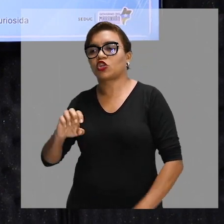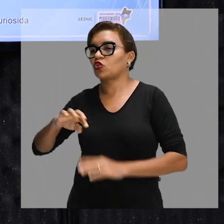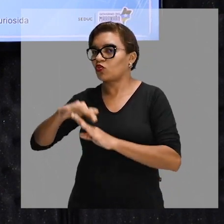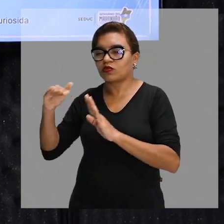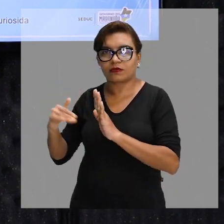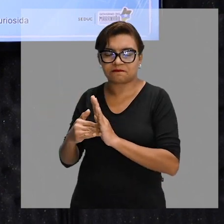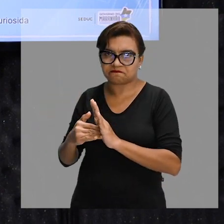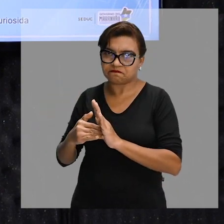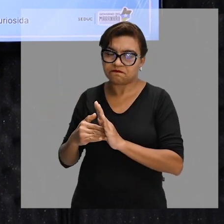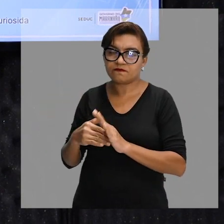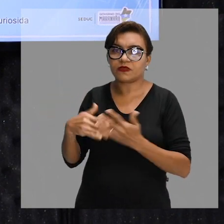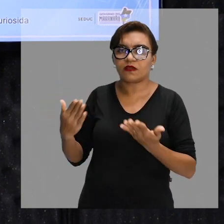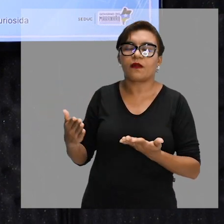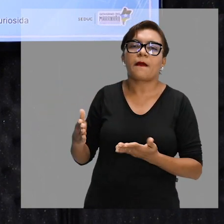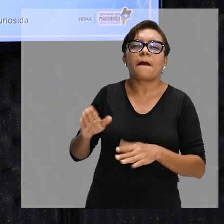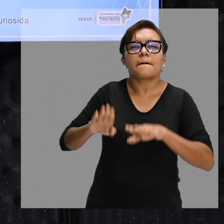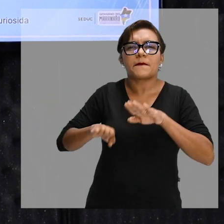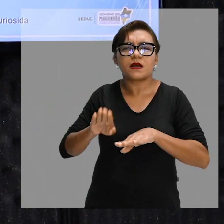parcial,